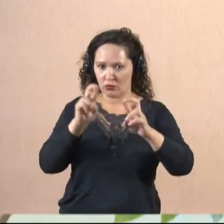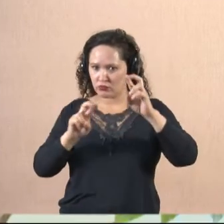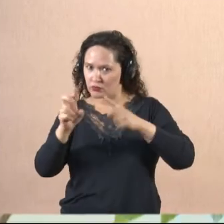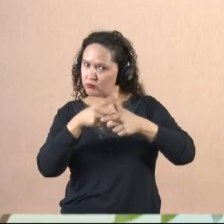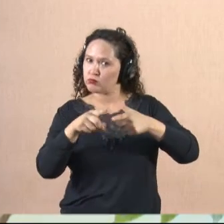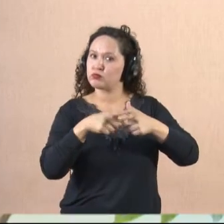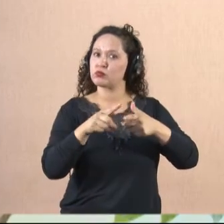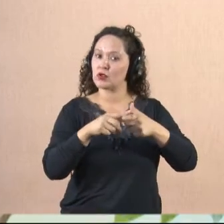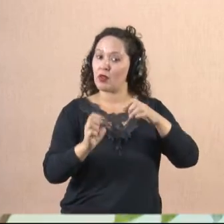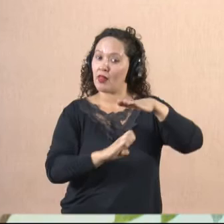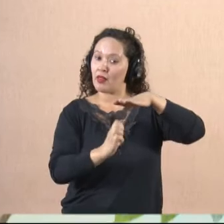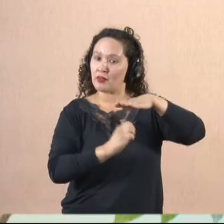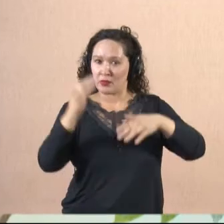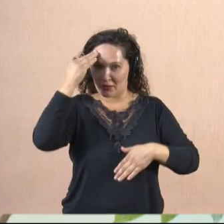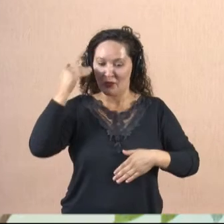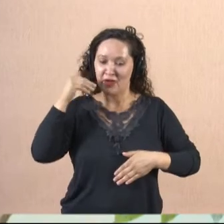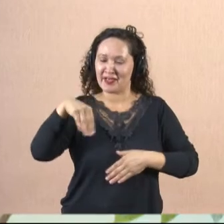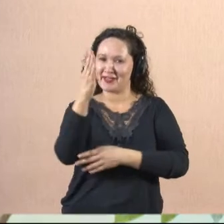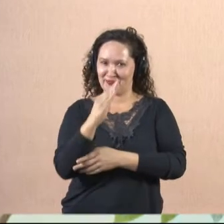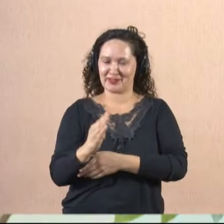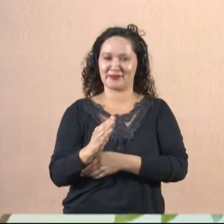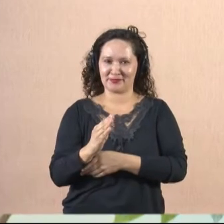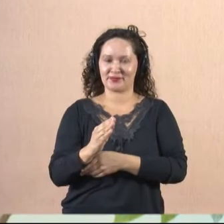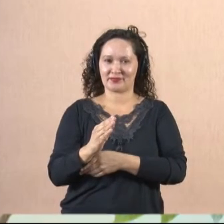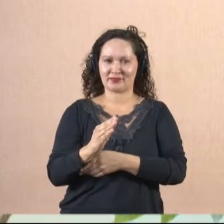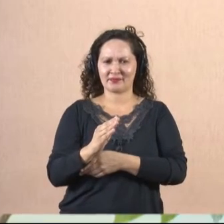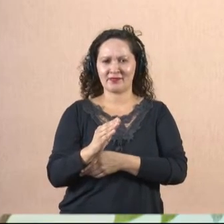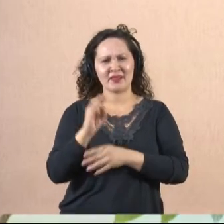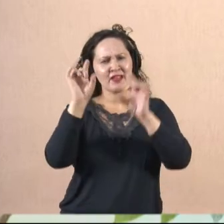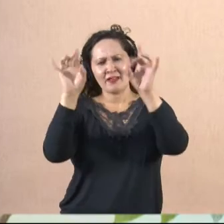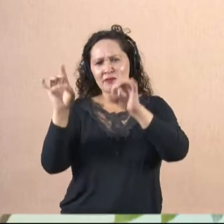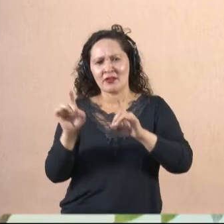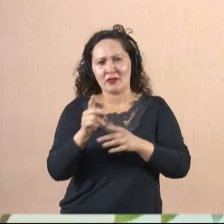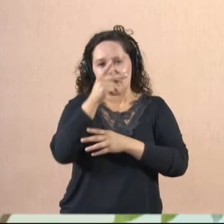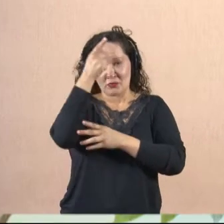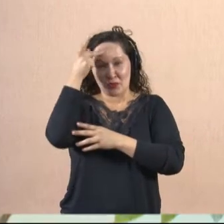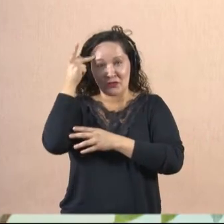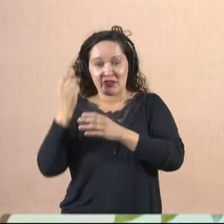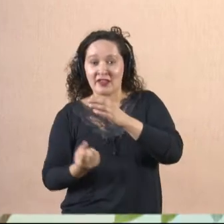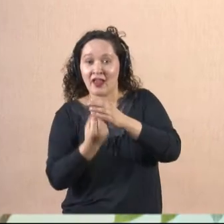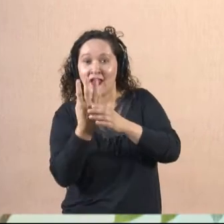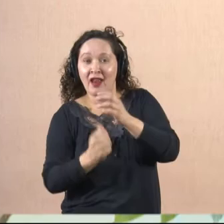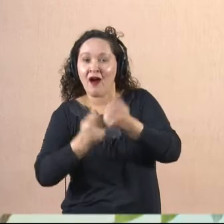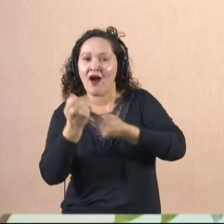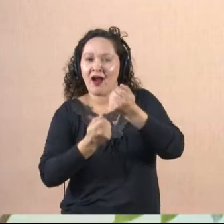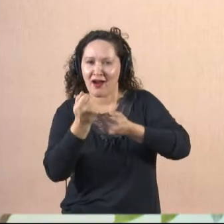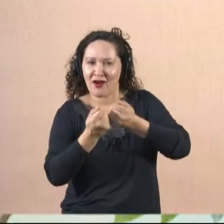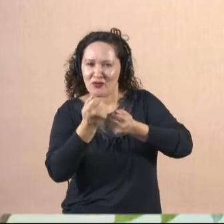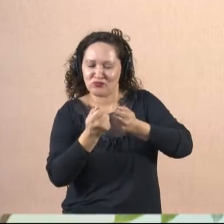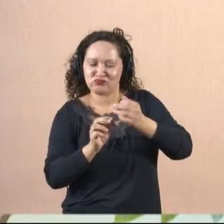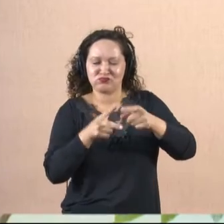a situação das empresas coreanas aqui no brasil empresas especialmente os comentadores dos automóveis